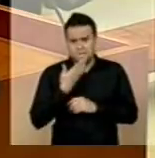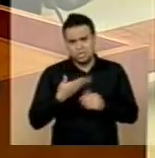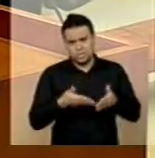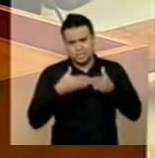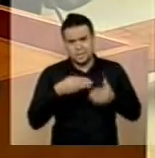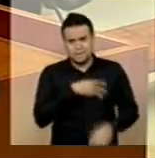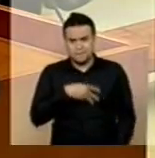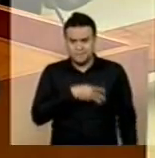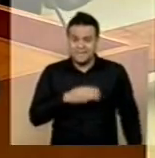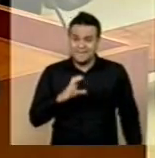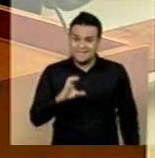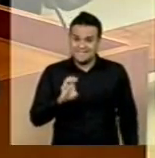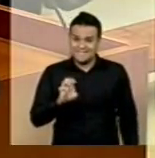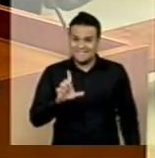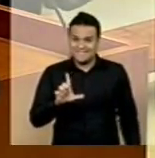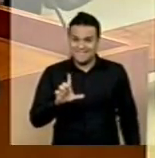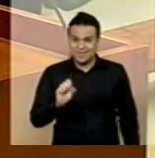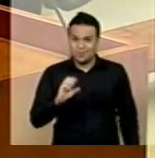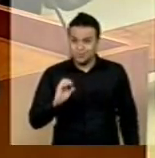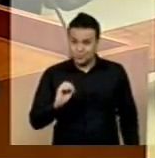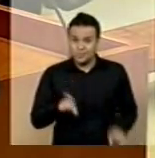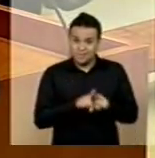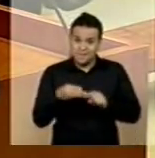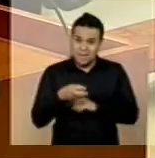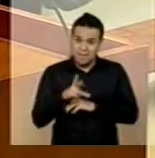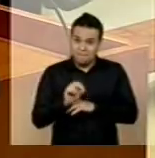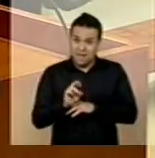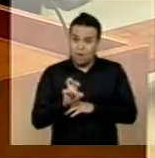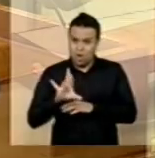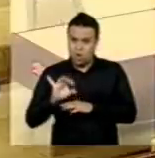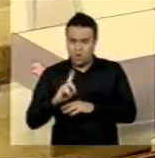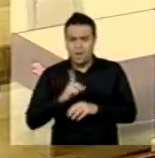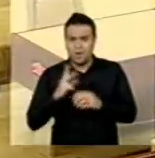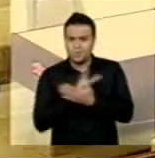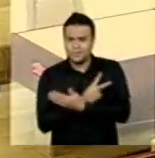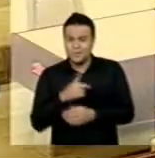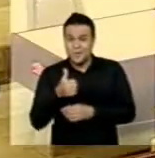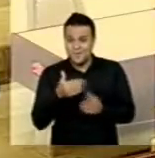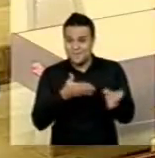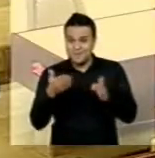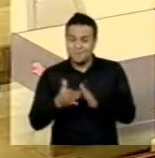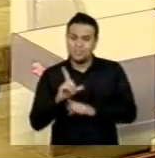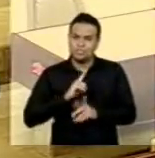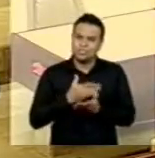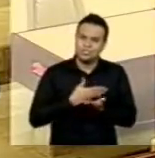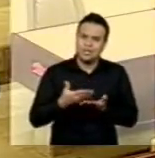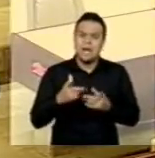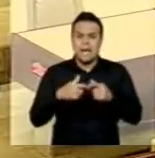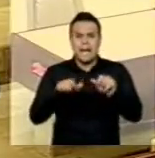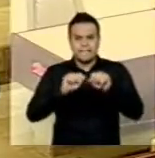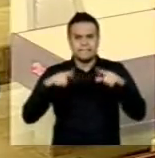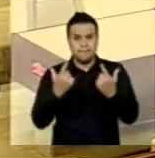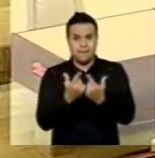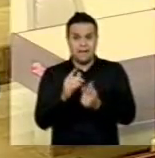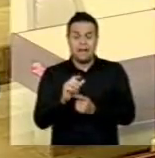e ao ministro Marco Aurélio, que estão desde a primeira fase, houve aquela questão inicial de, sim, as assembleias